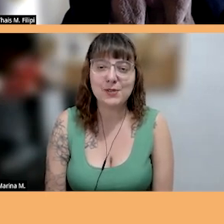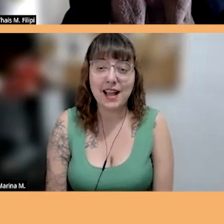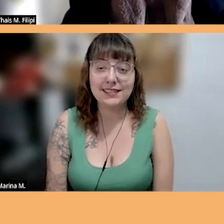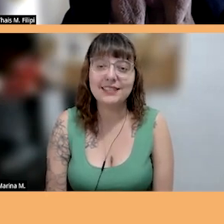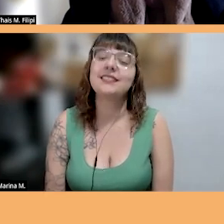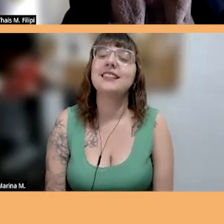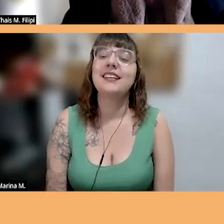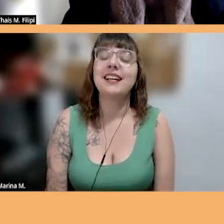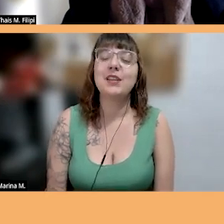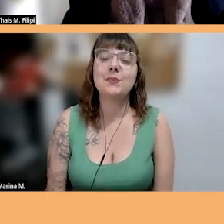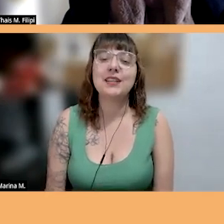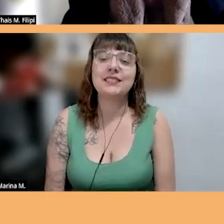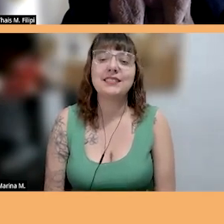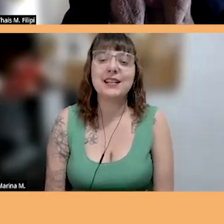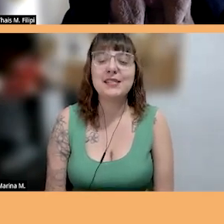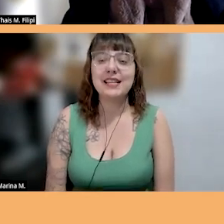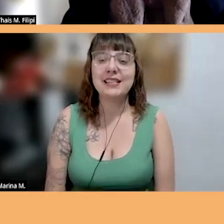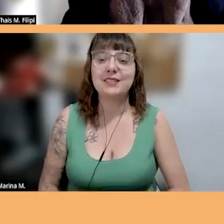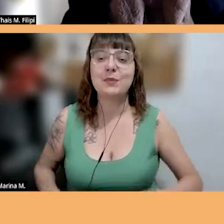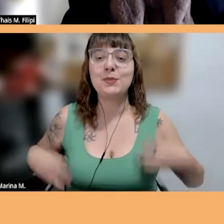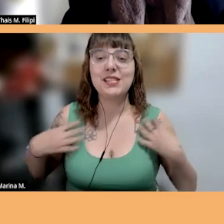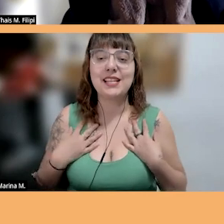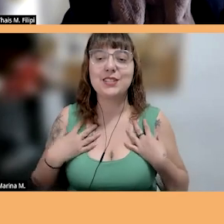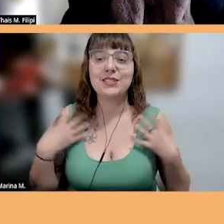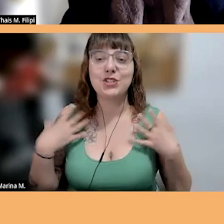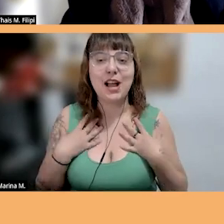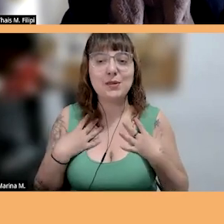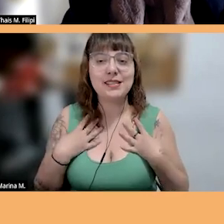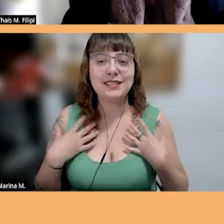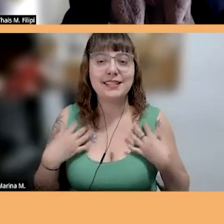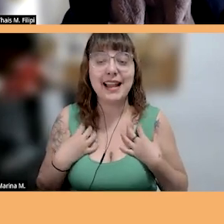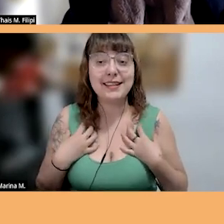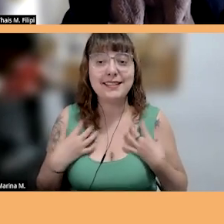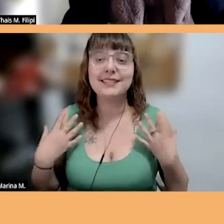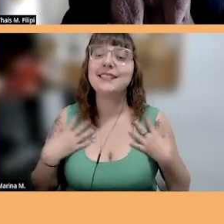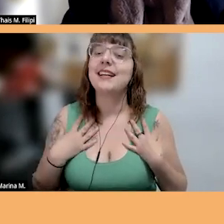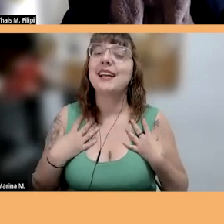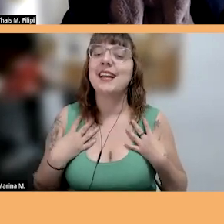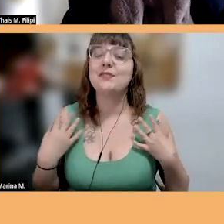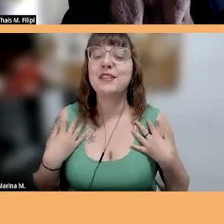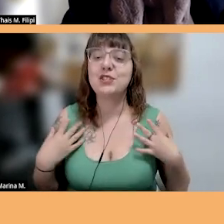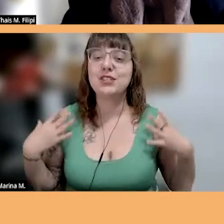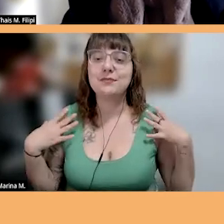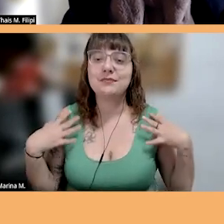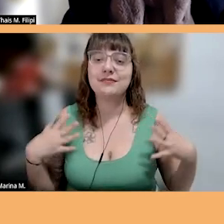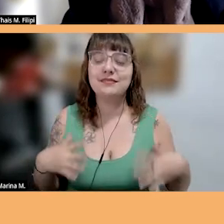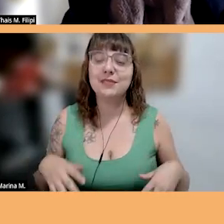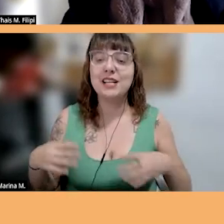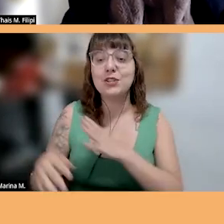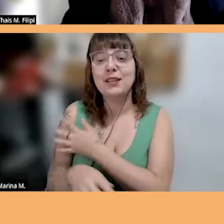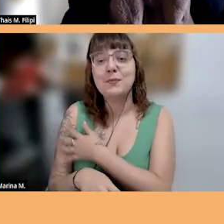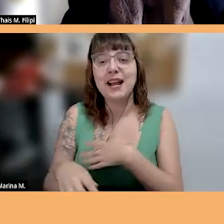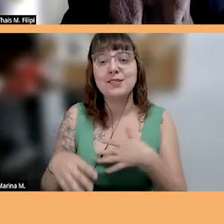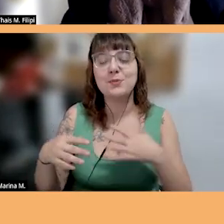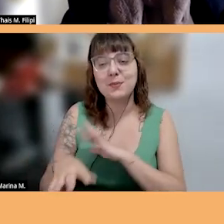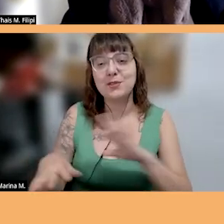transparente azulada e uma camiseta, uma blusinha de alça larga, verde